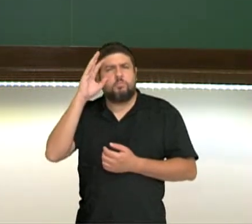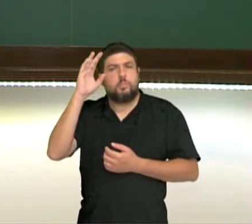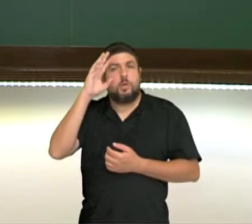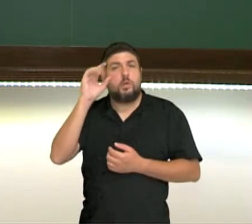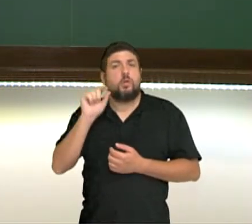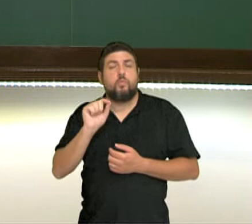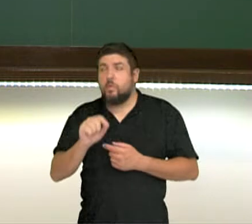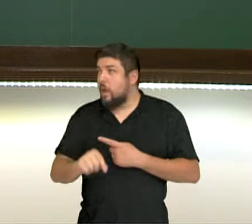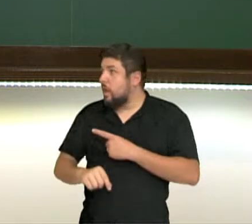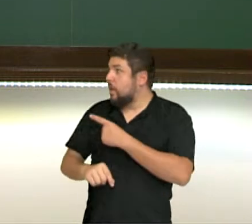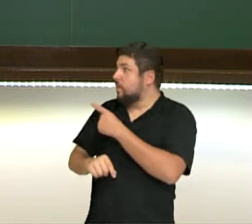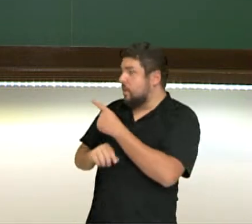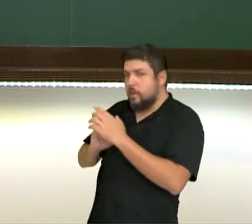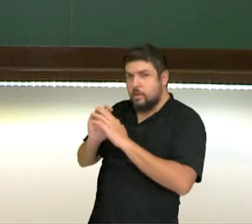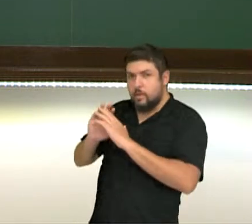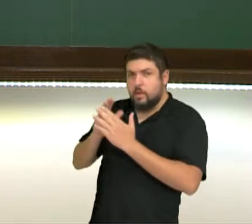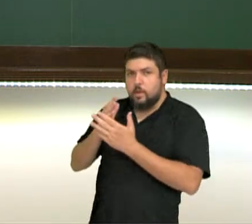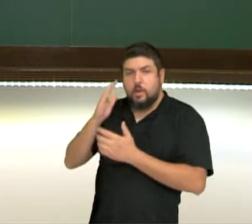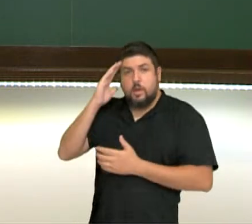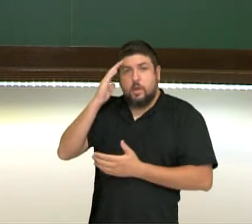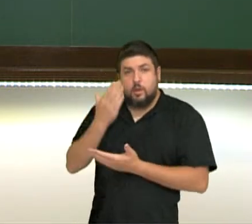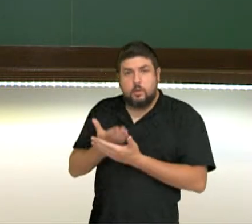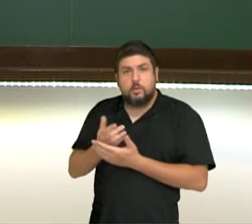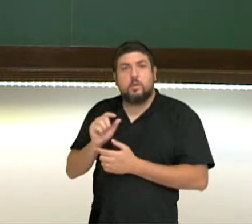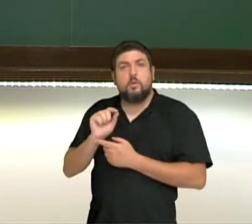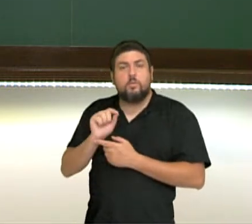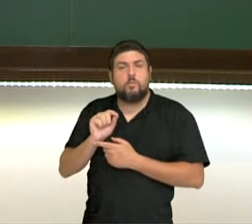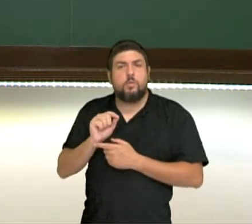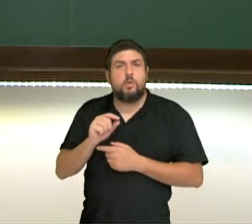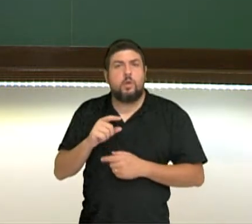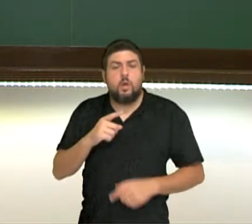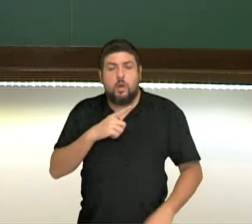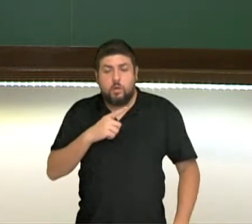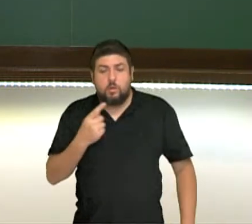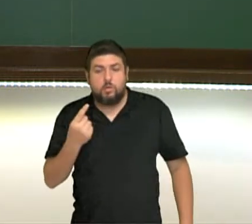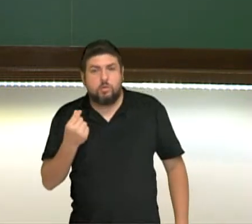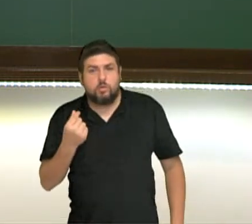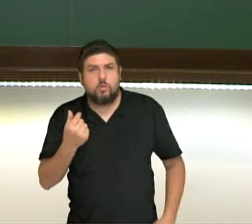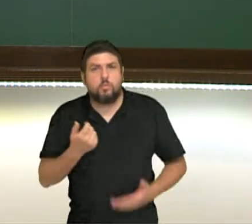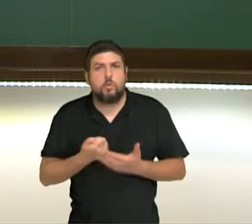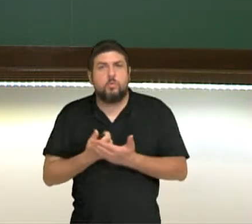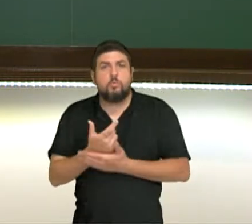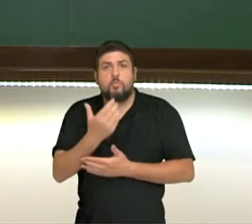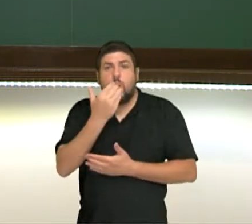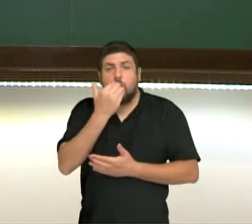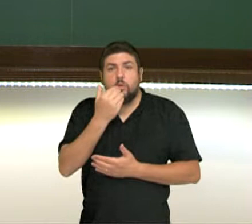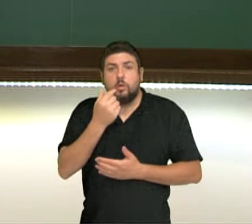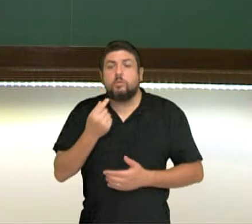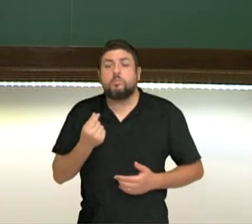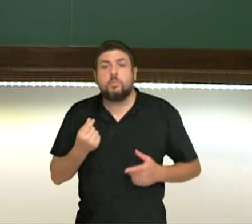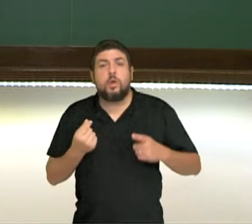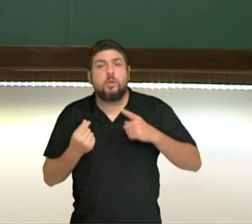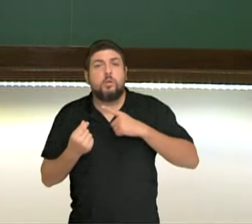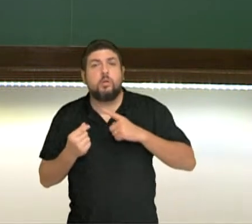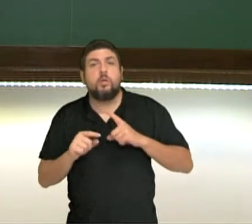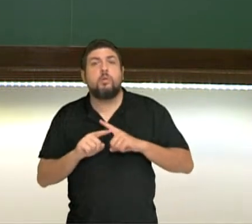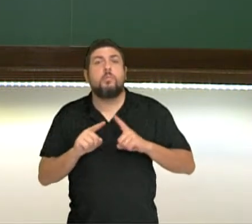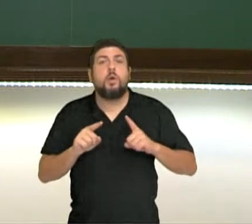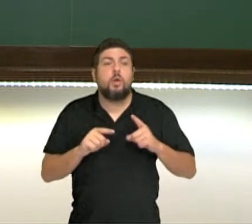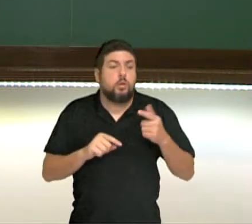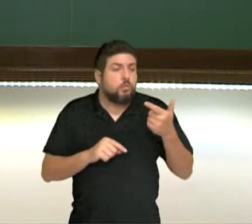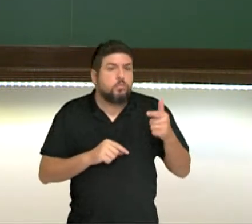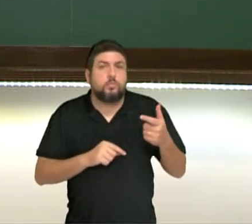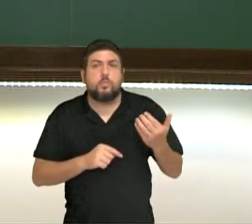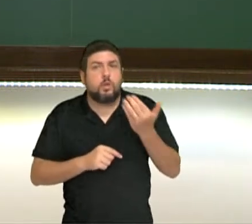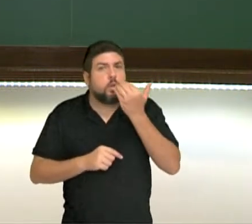alimento ele acreditava que ele tinha dinheiro para comprar comida só que não ia ter comida E então ele